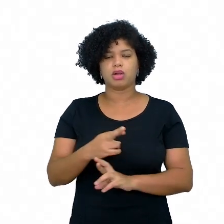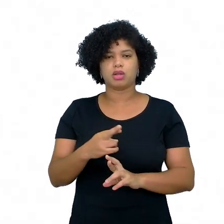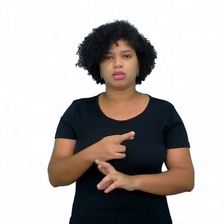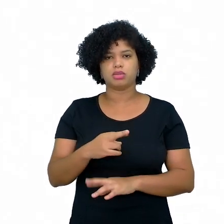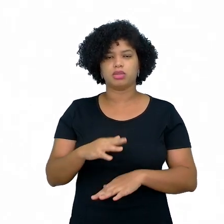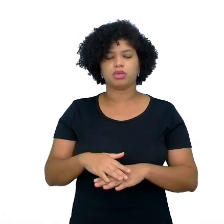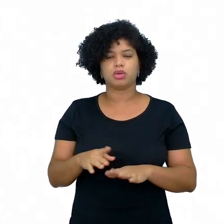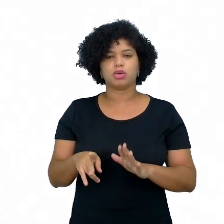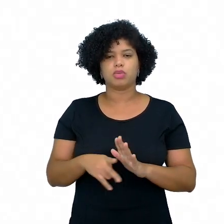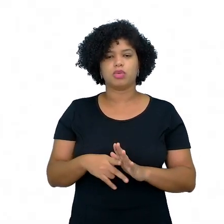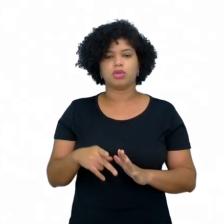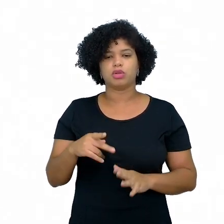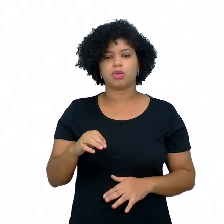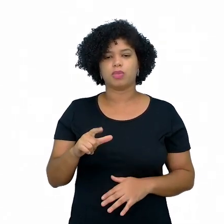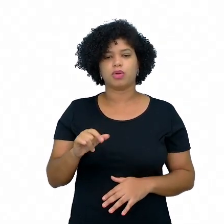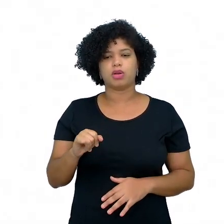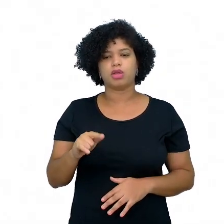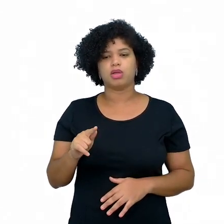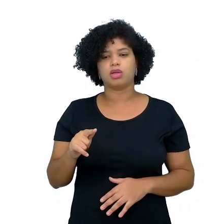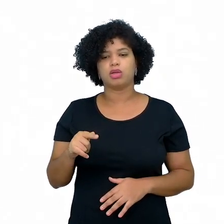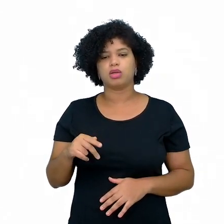do polígono.